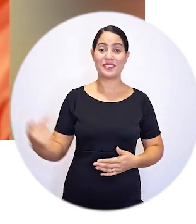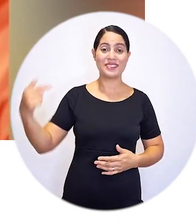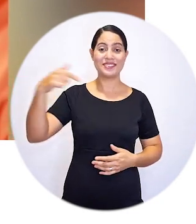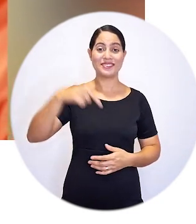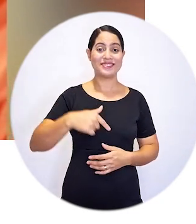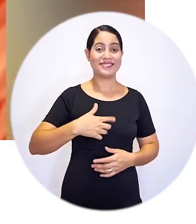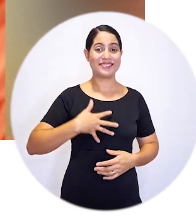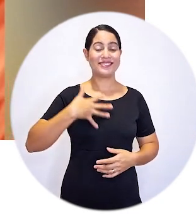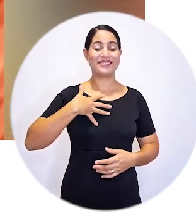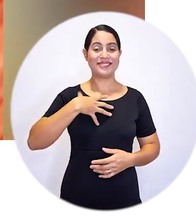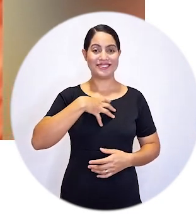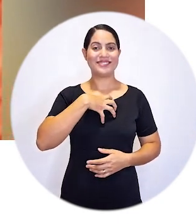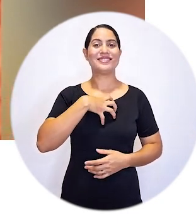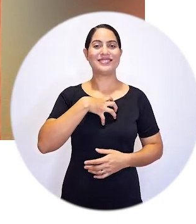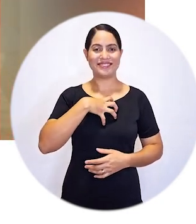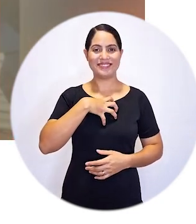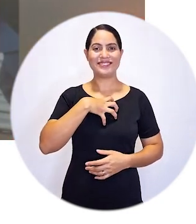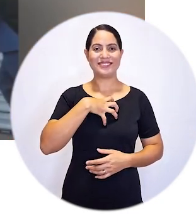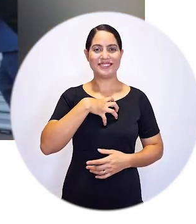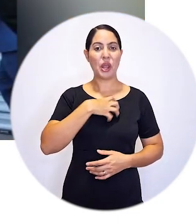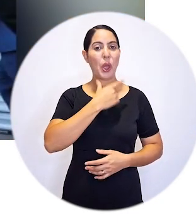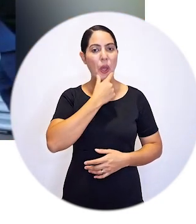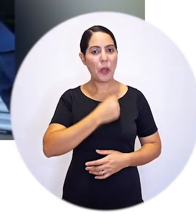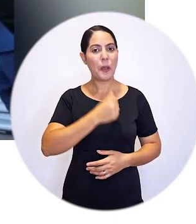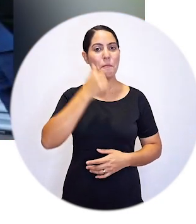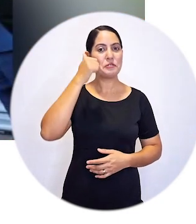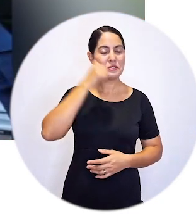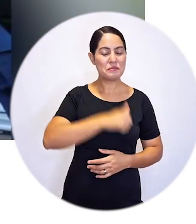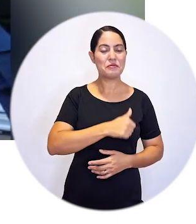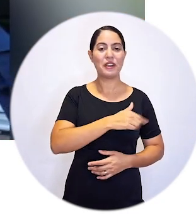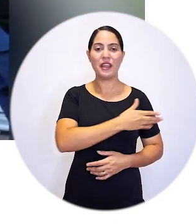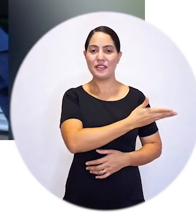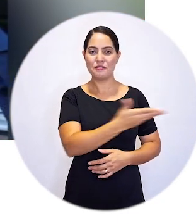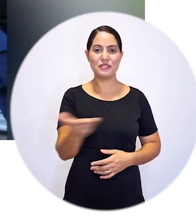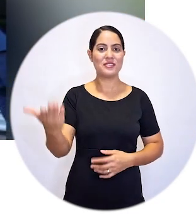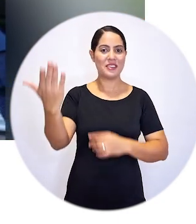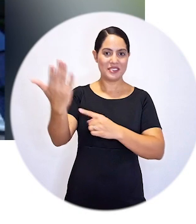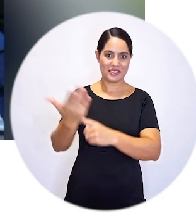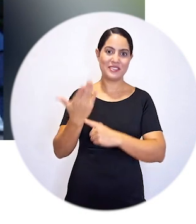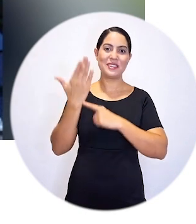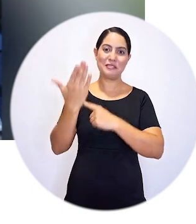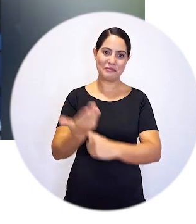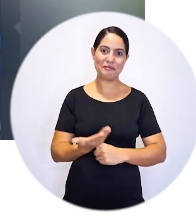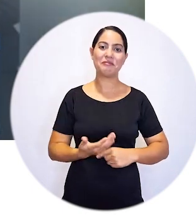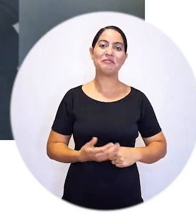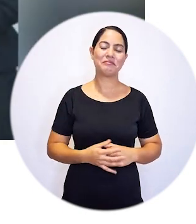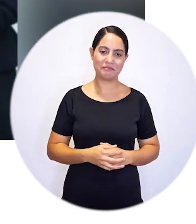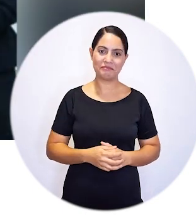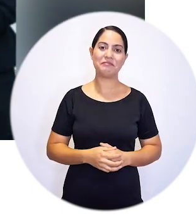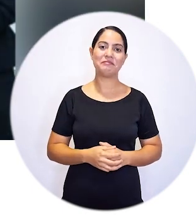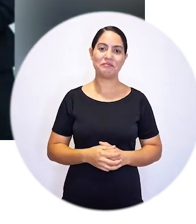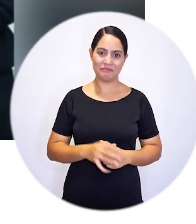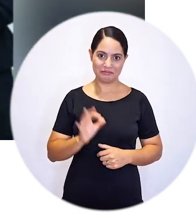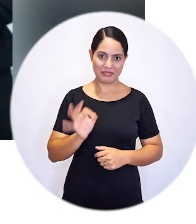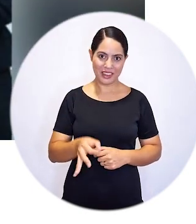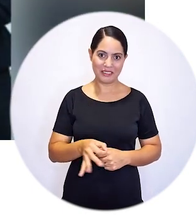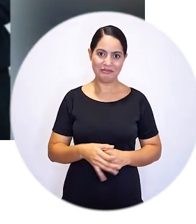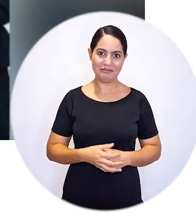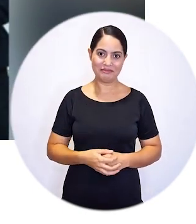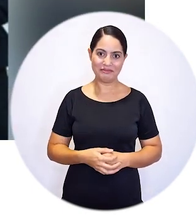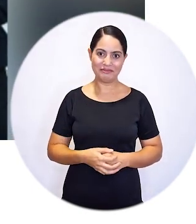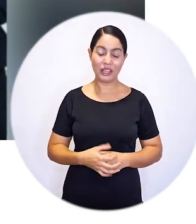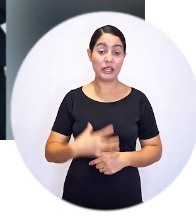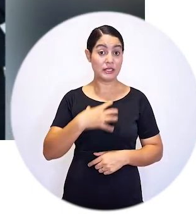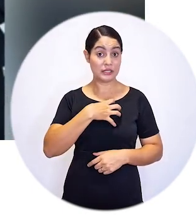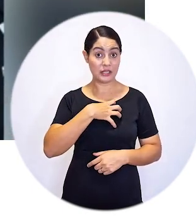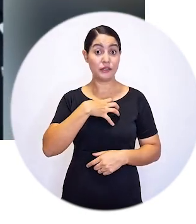os momentos. Então eu estou aqui mais hoje como reconhecimento a esses homens e mulheres que tanto nos